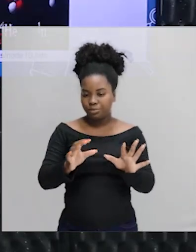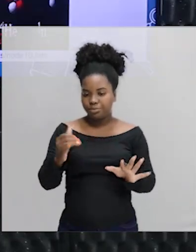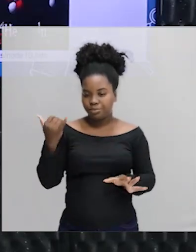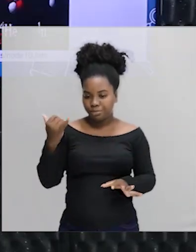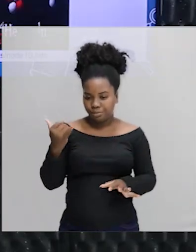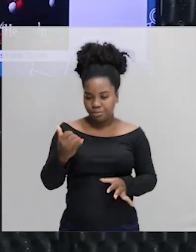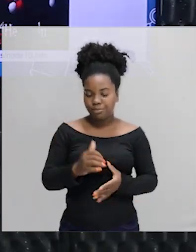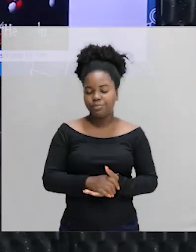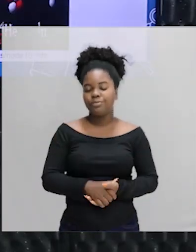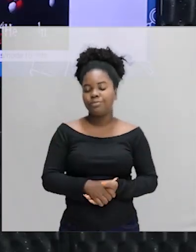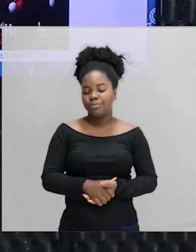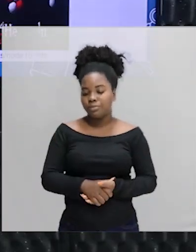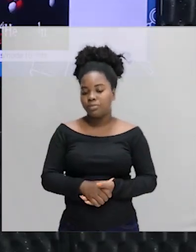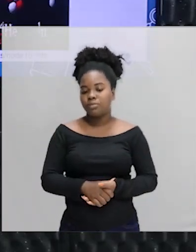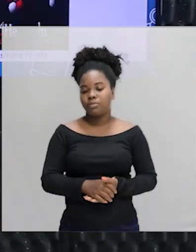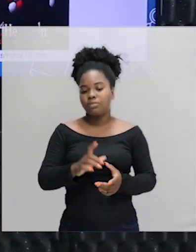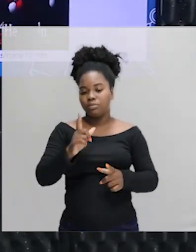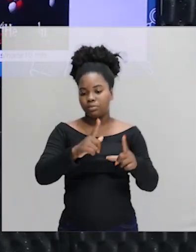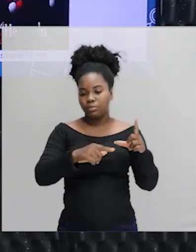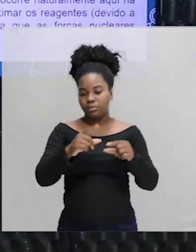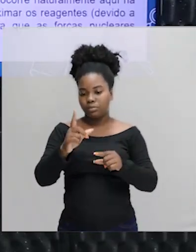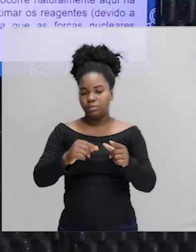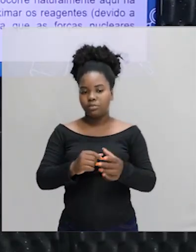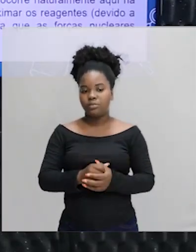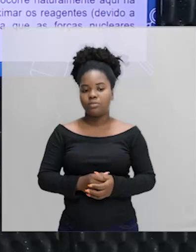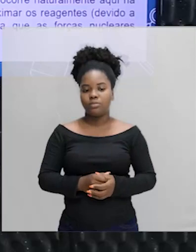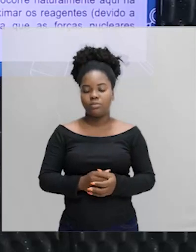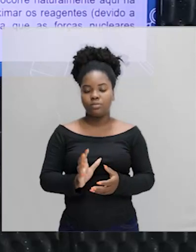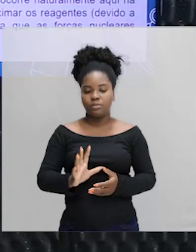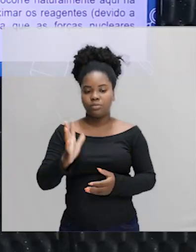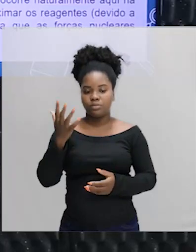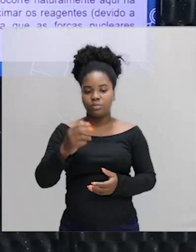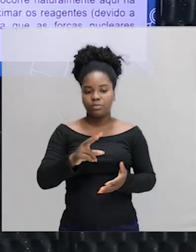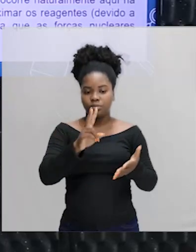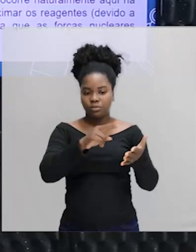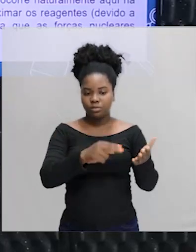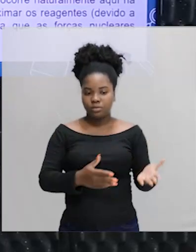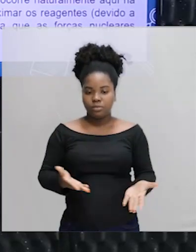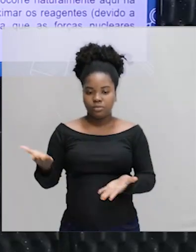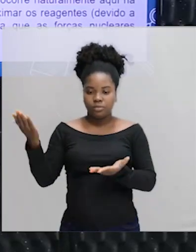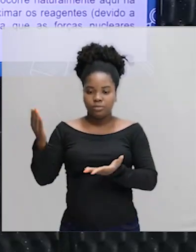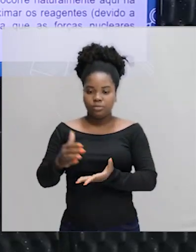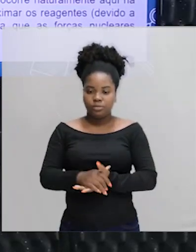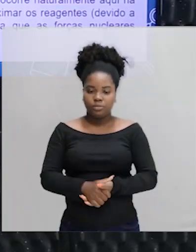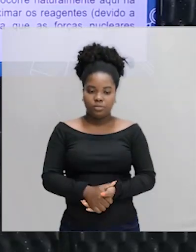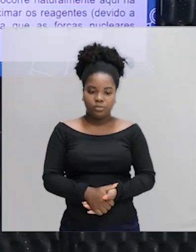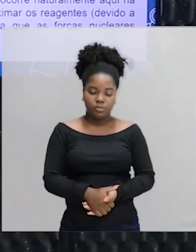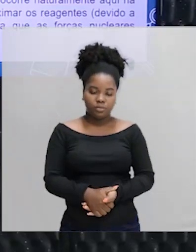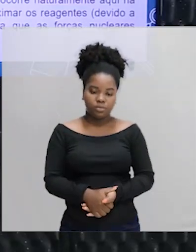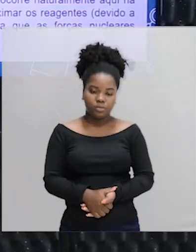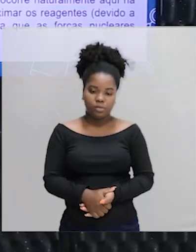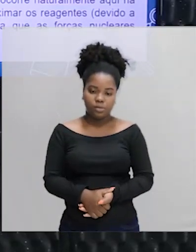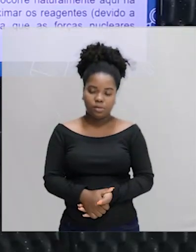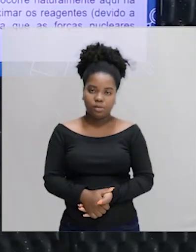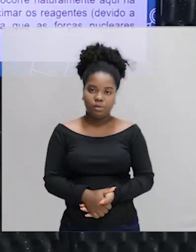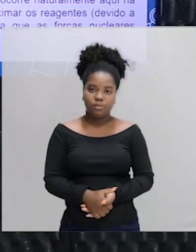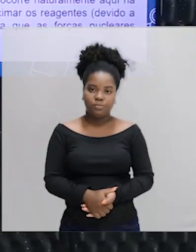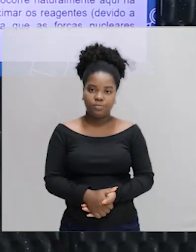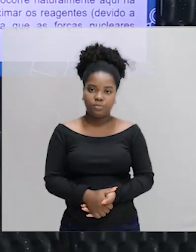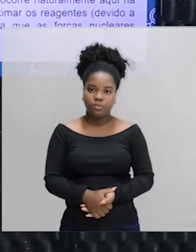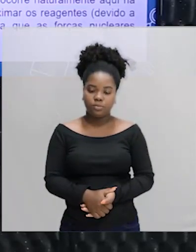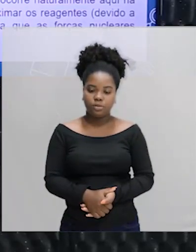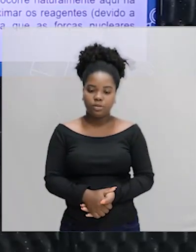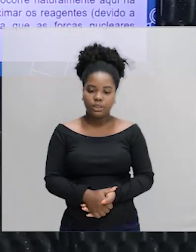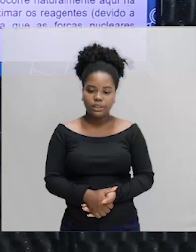muito grande, do qual a estrela ela acaba emitindo, tá certo? Então esta reação libera uma quantidade de energia, né, mais